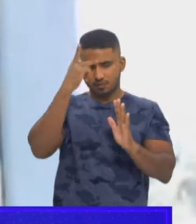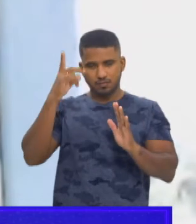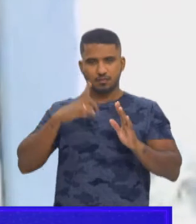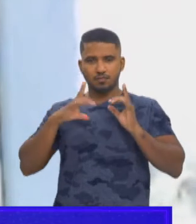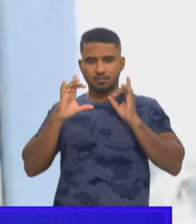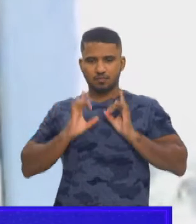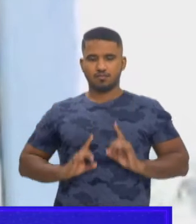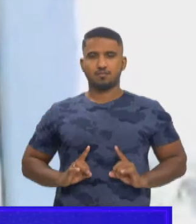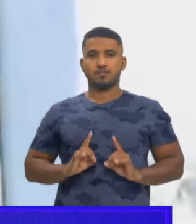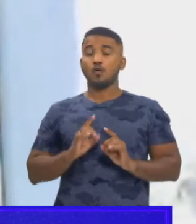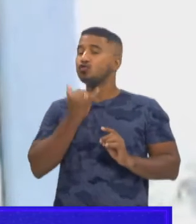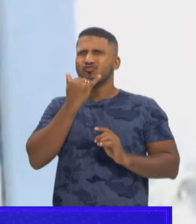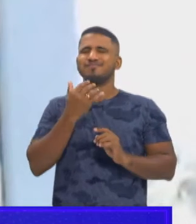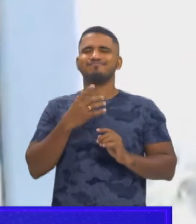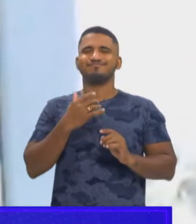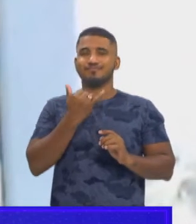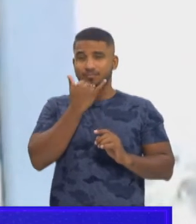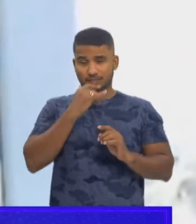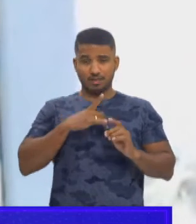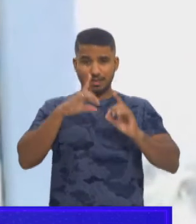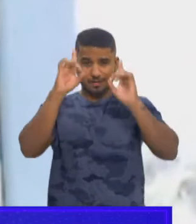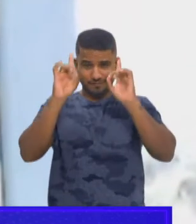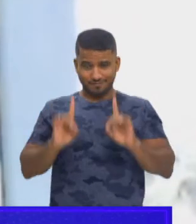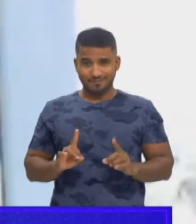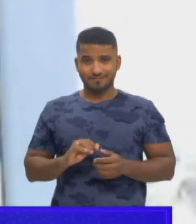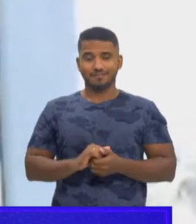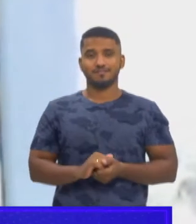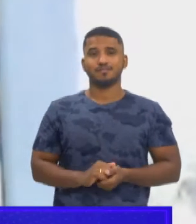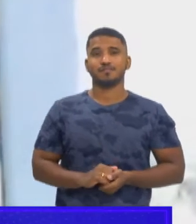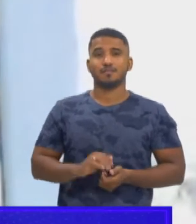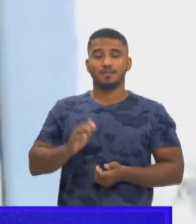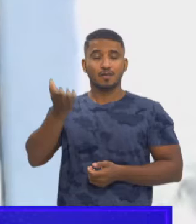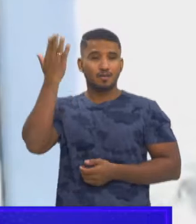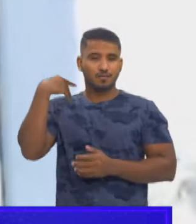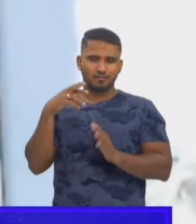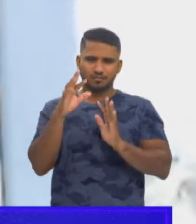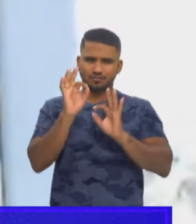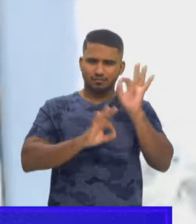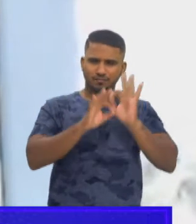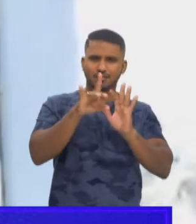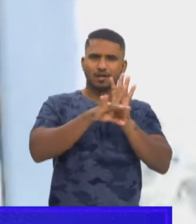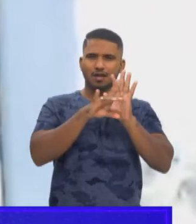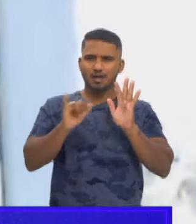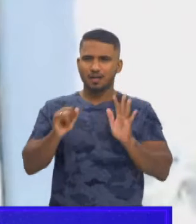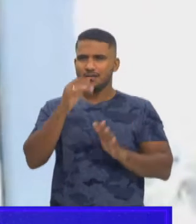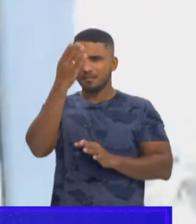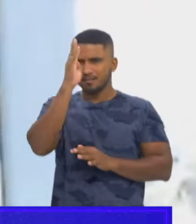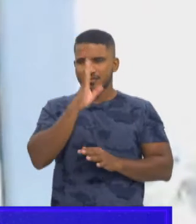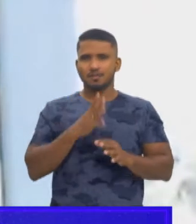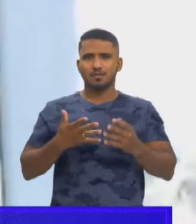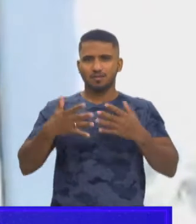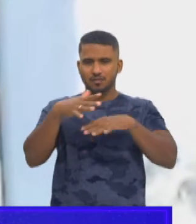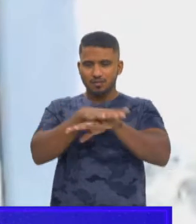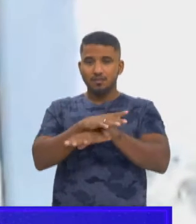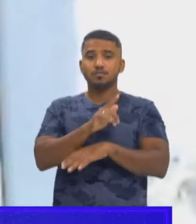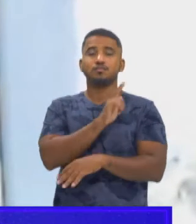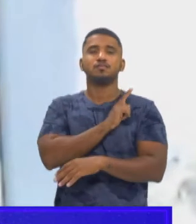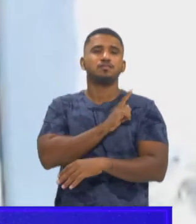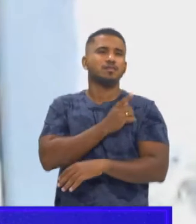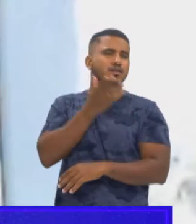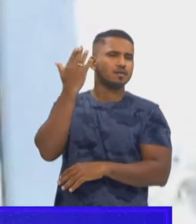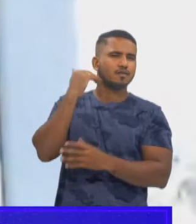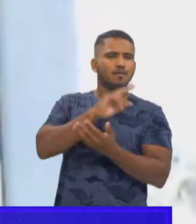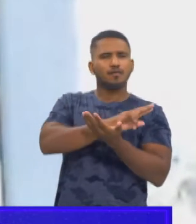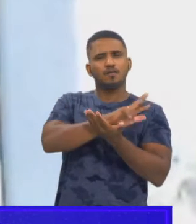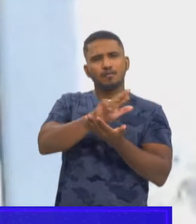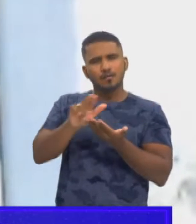os direitos, é uma lei bastante ampla e o que nos falta, na verdade, é que